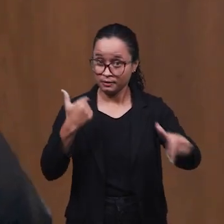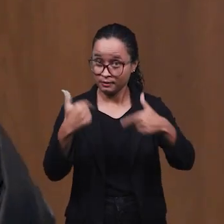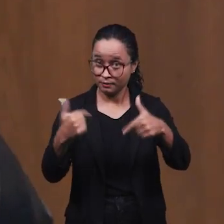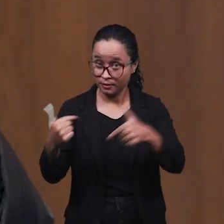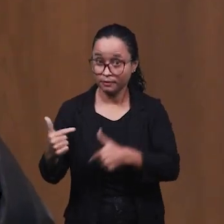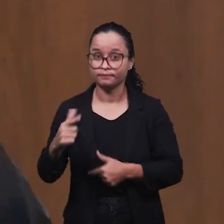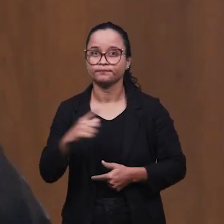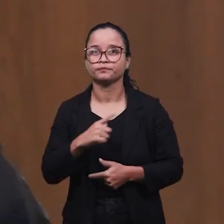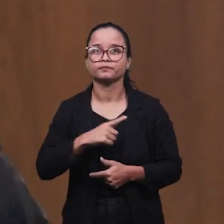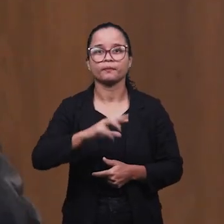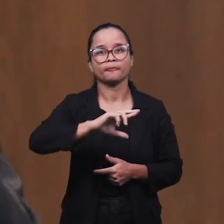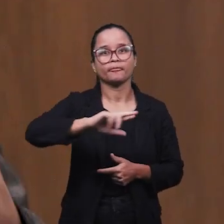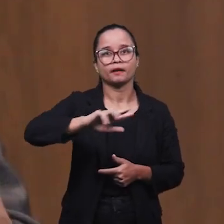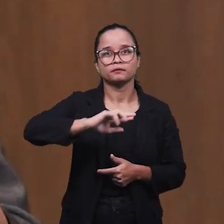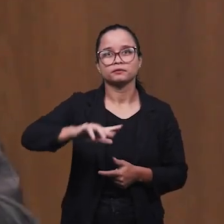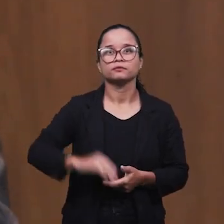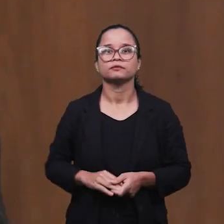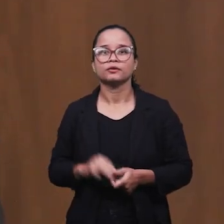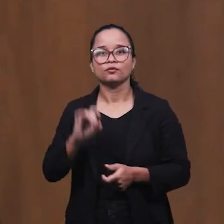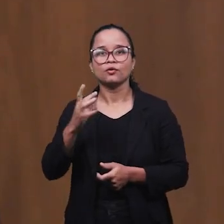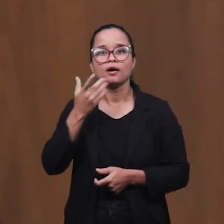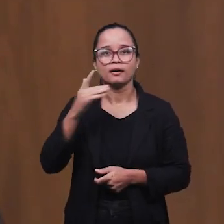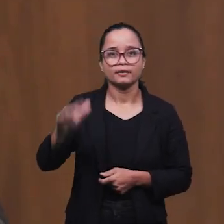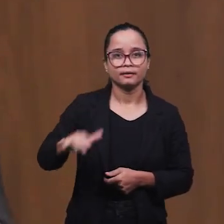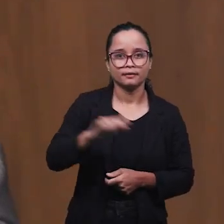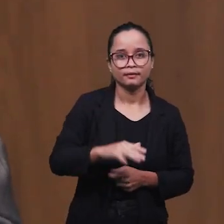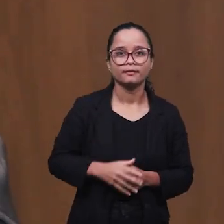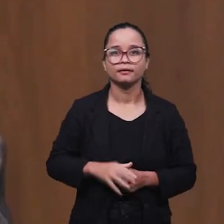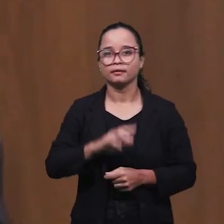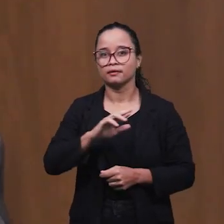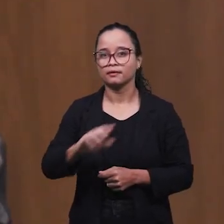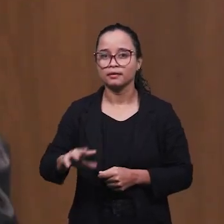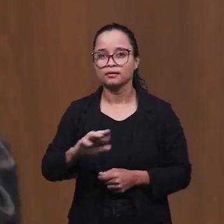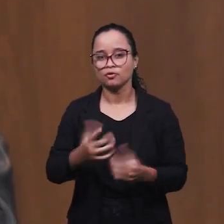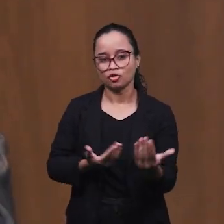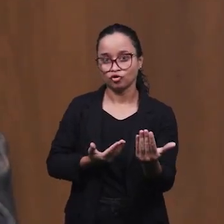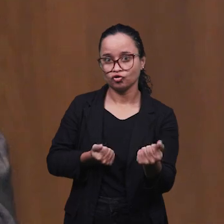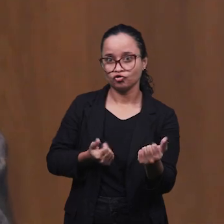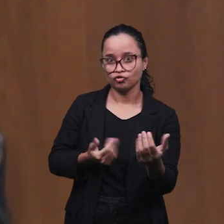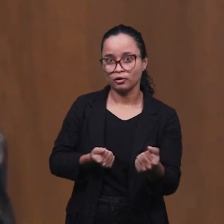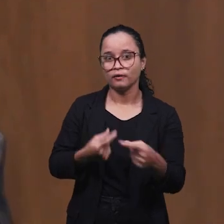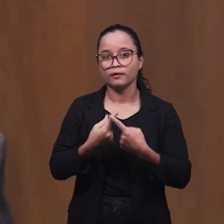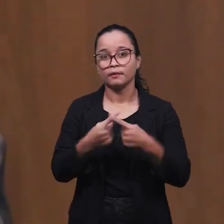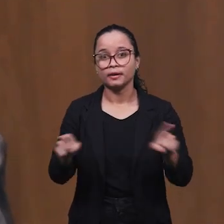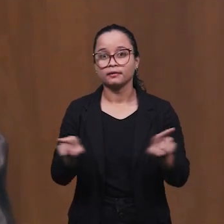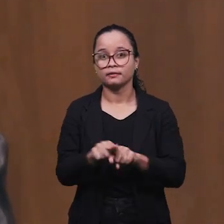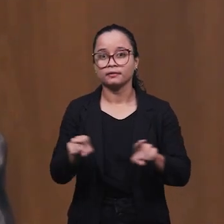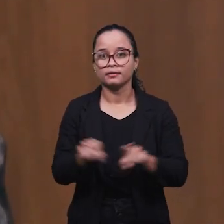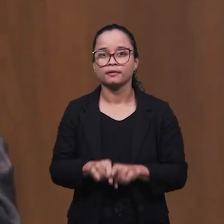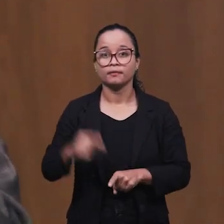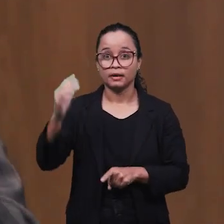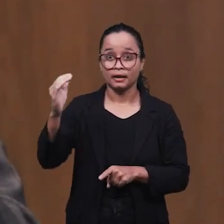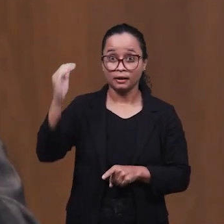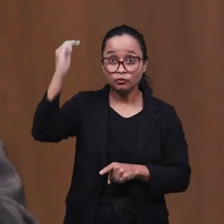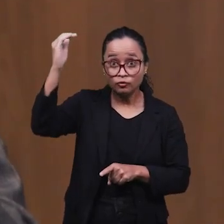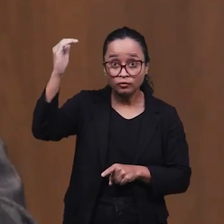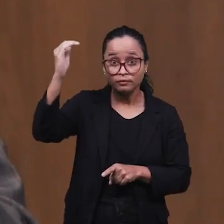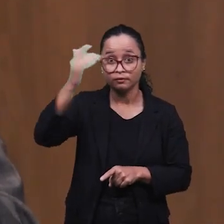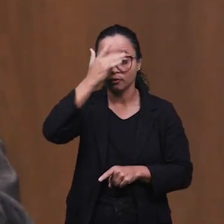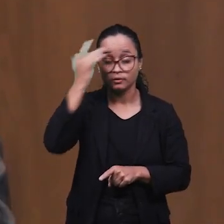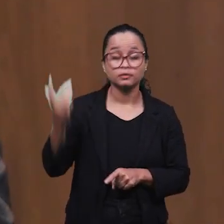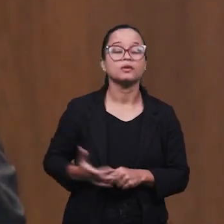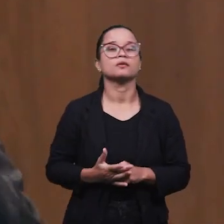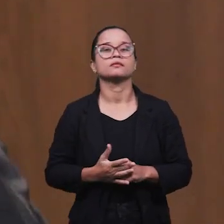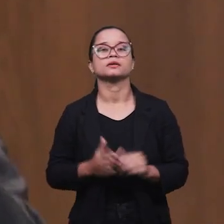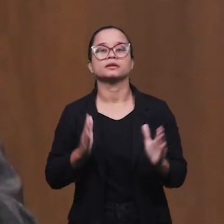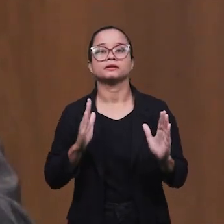Sim. Porque não é só criança, não é só senhora, não é só jovens, mas também adultos. Nós temos adultos na área de acessibilidade. Nós vamos